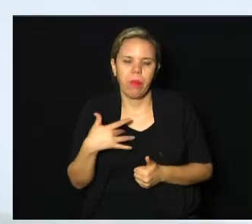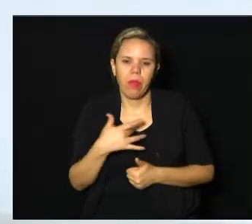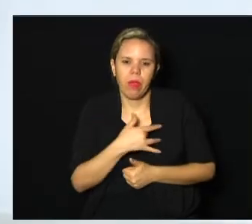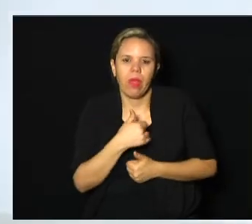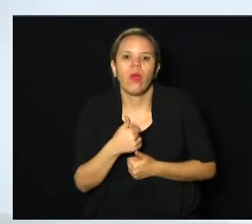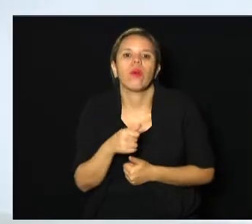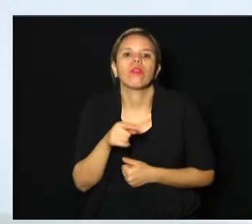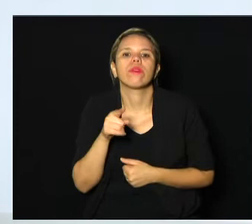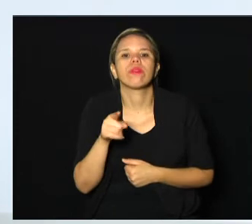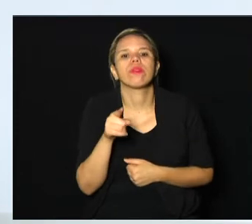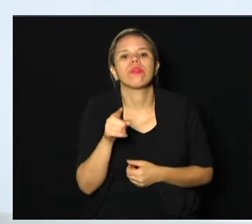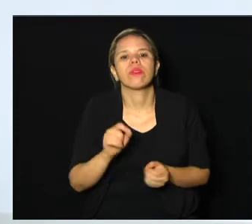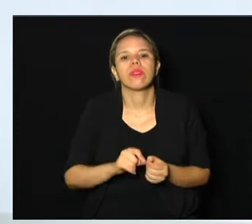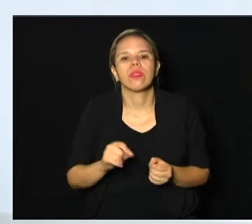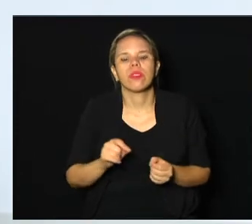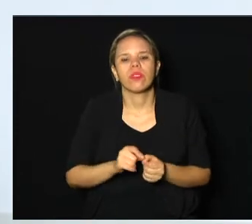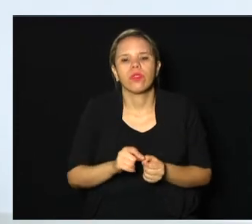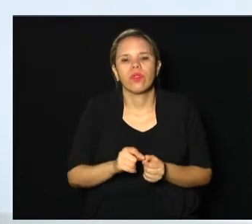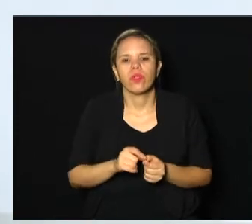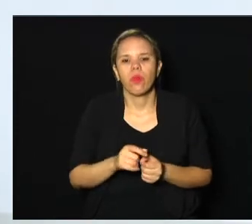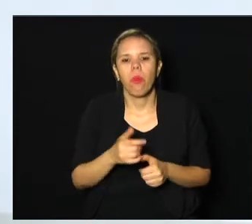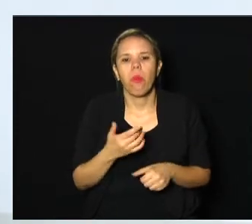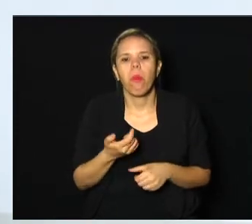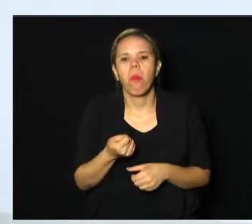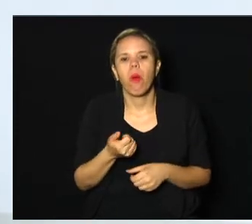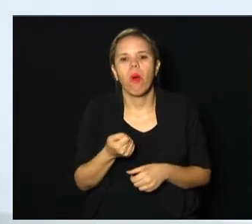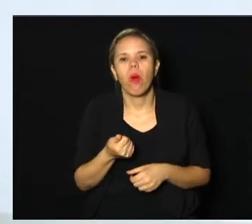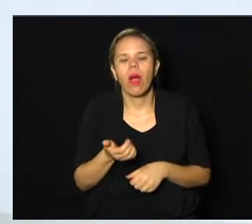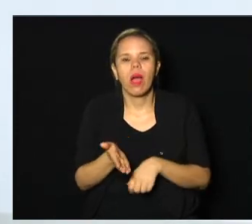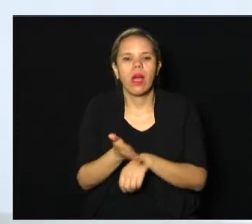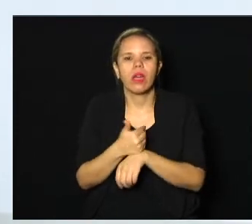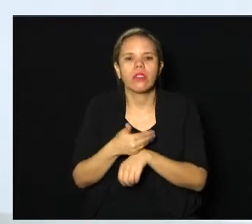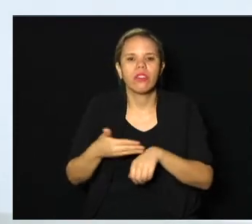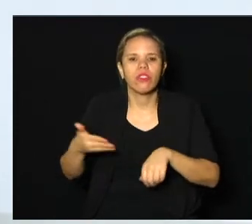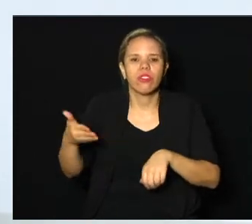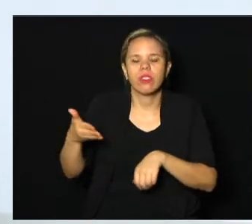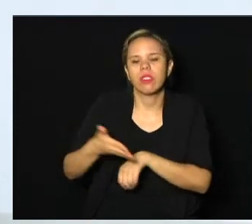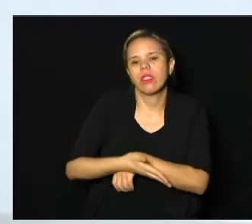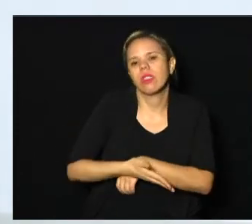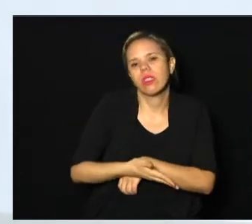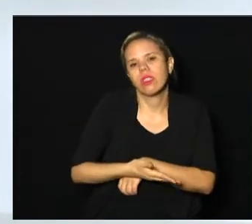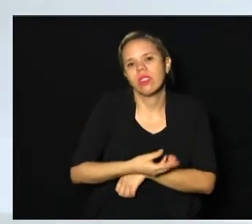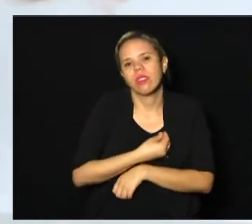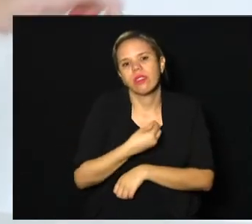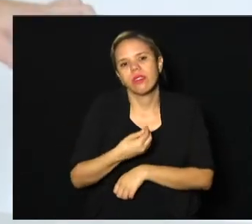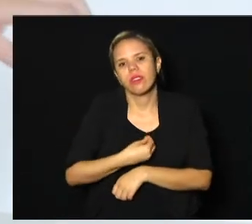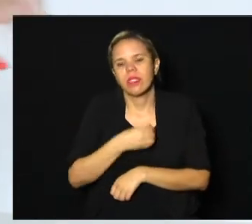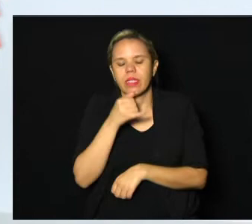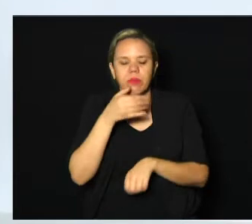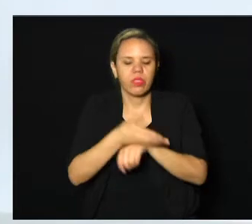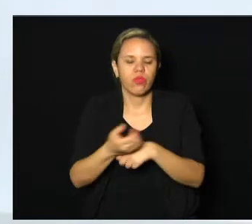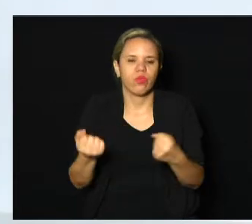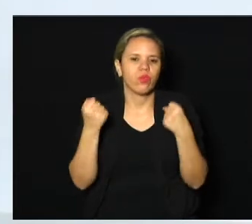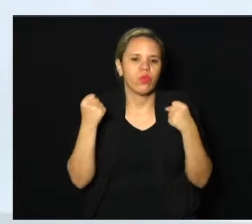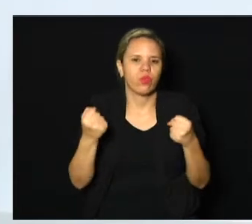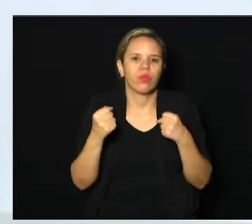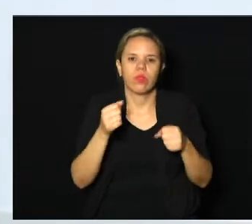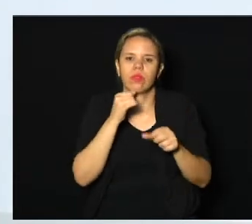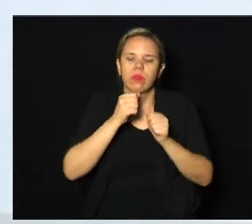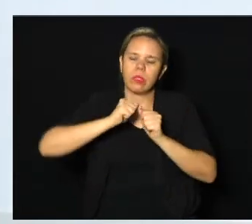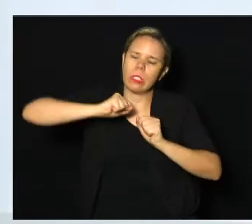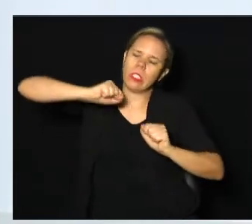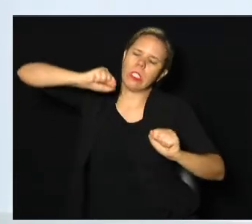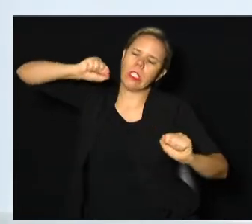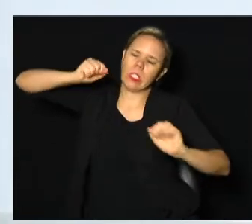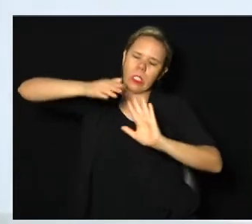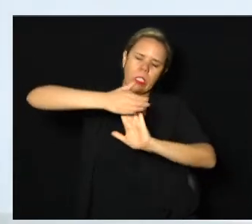é você fazer um aquecimento antes de entrar numa atividade física. Então, se você vai ter